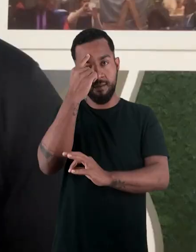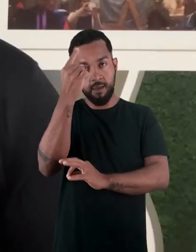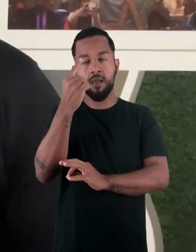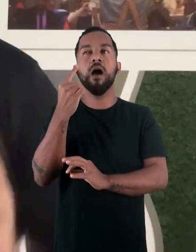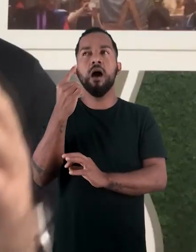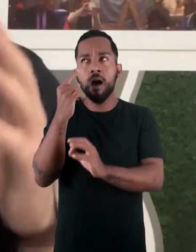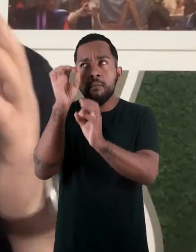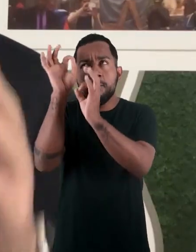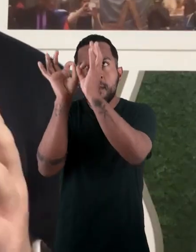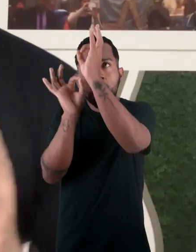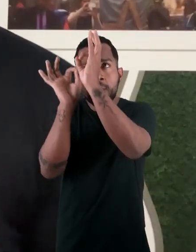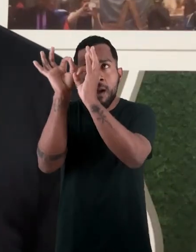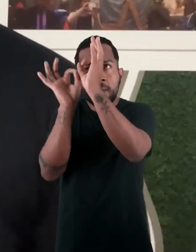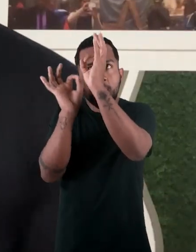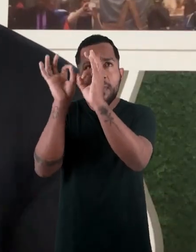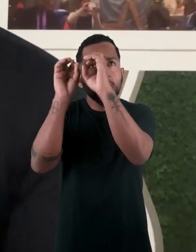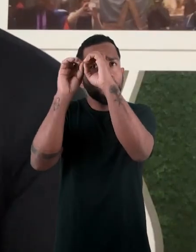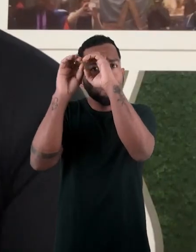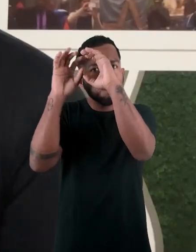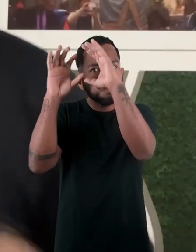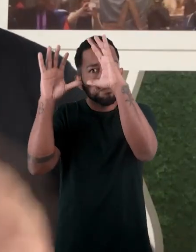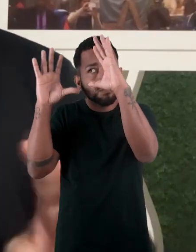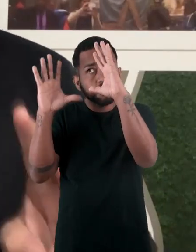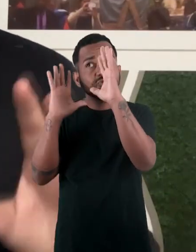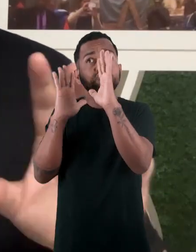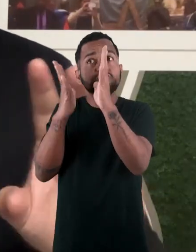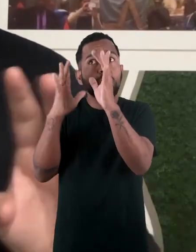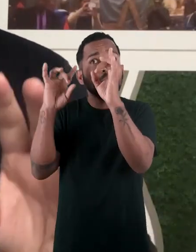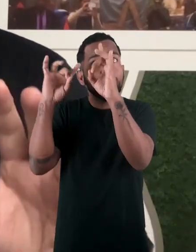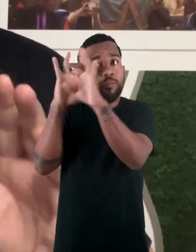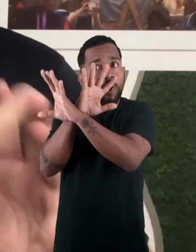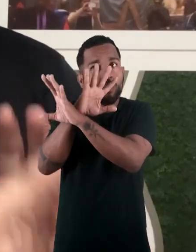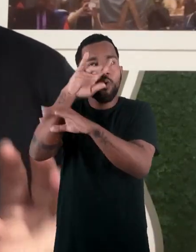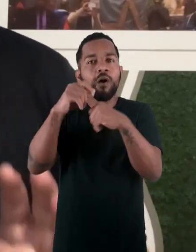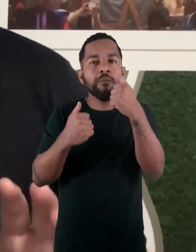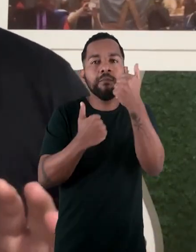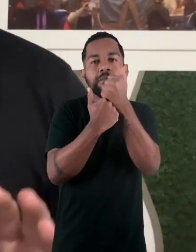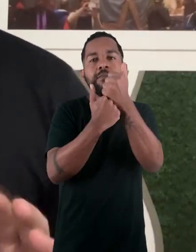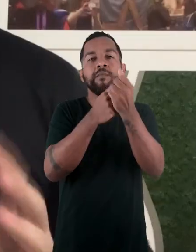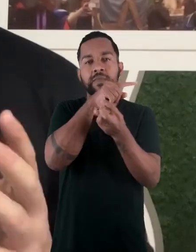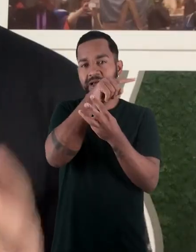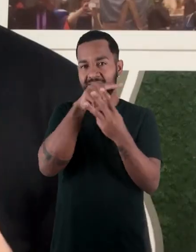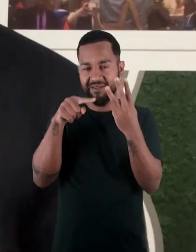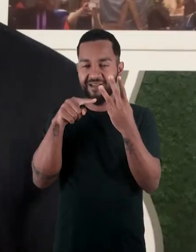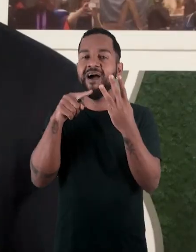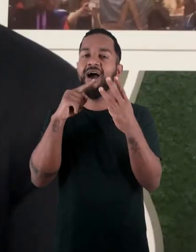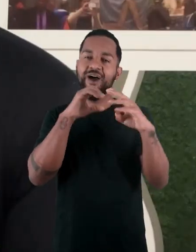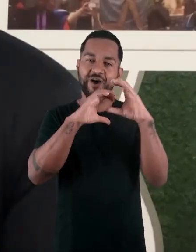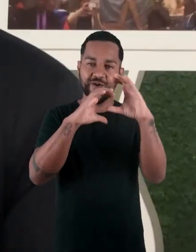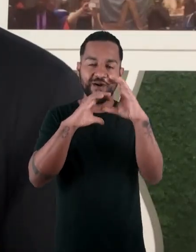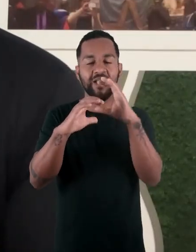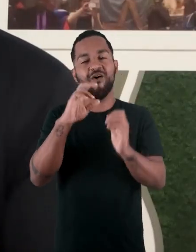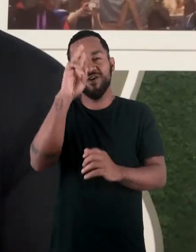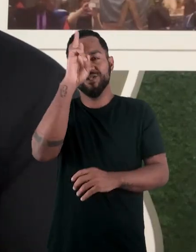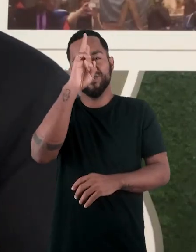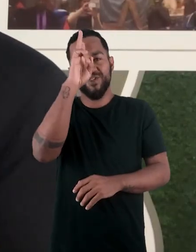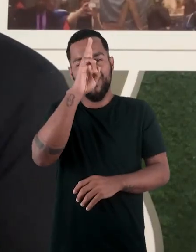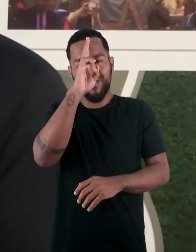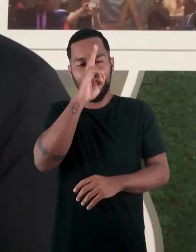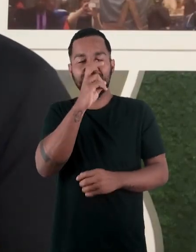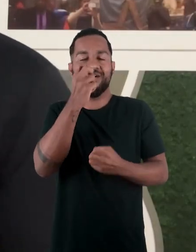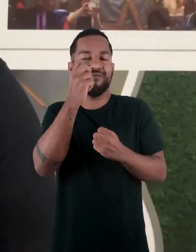racional, organizar o nosso pensamento, para que aí sim a gente se apoie nos pilares da comunicação e tenha histórias muito